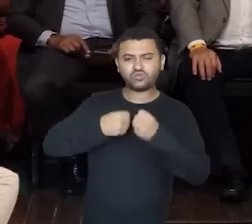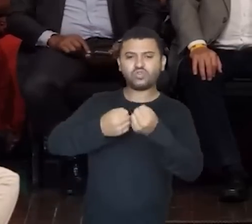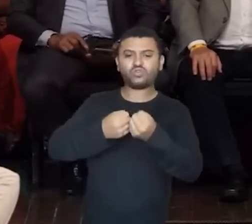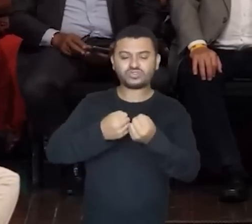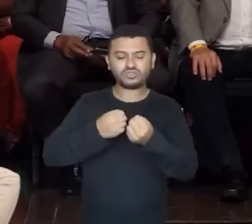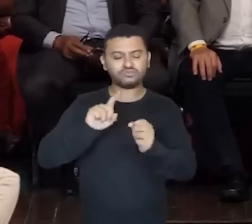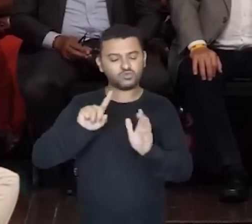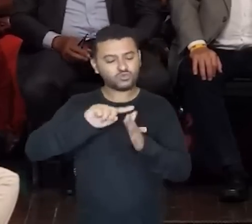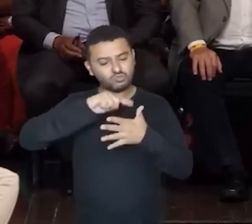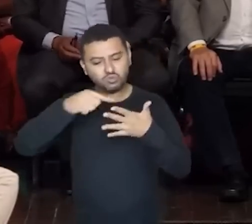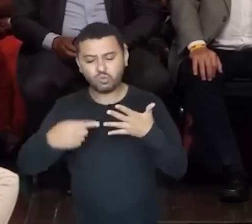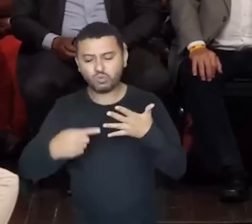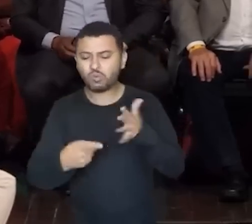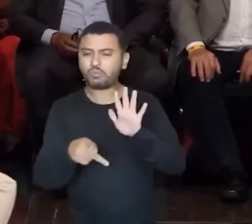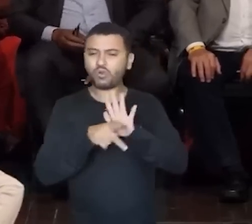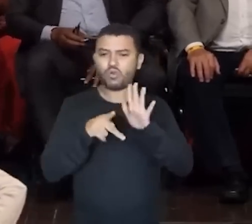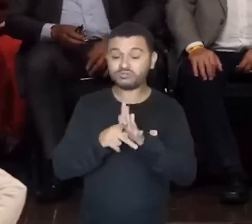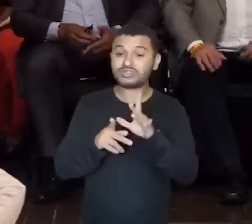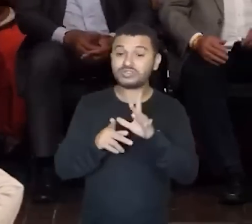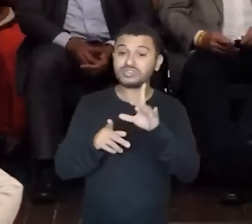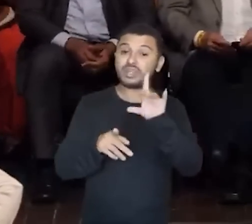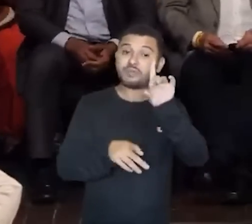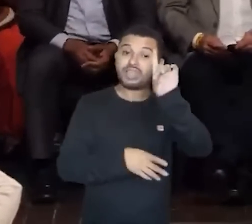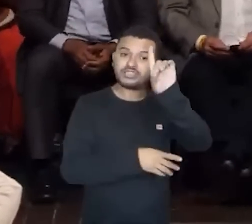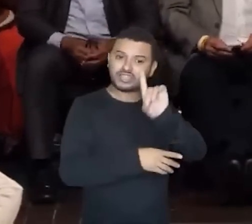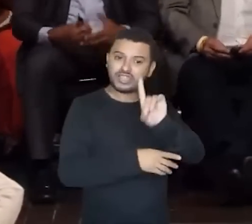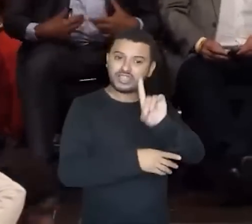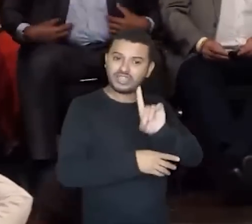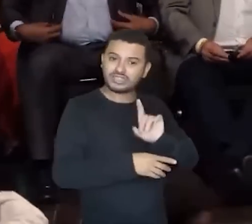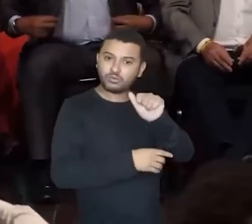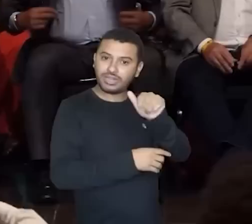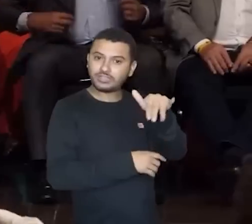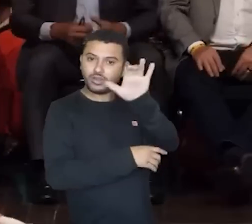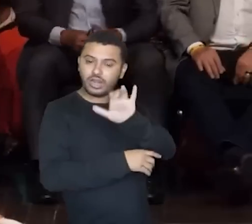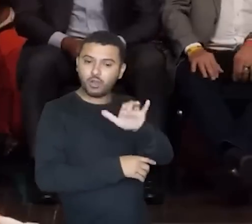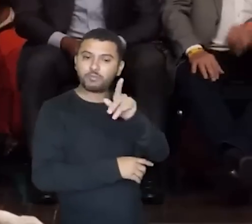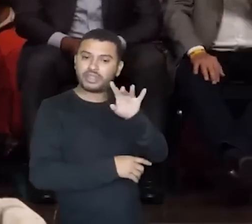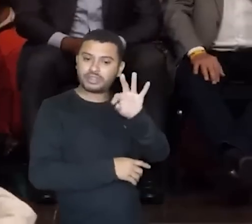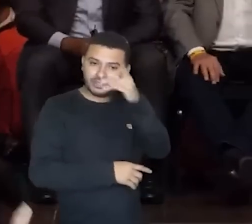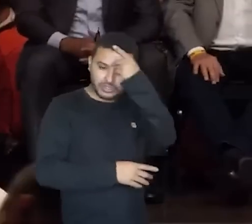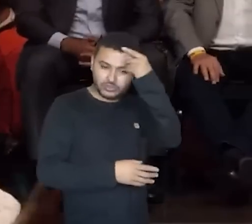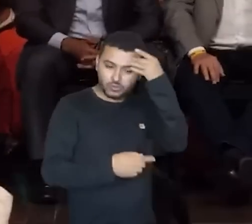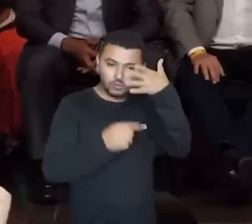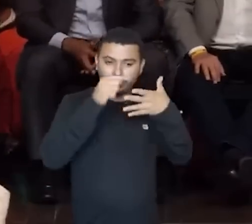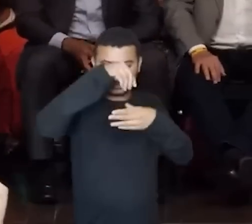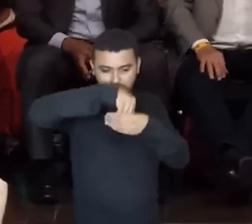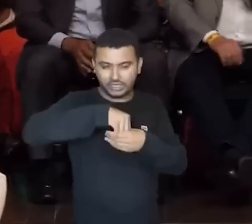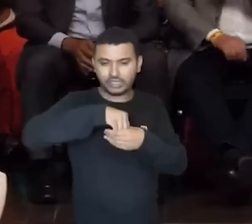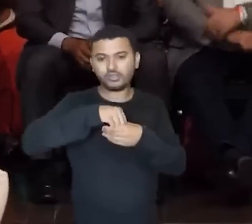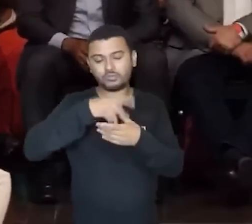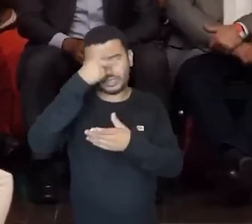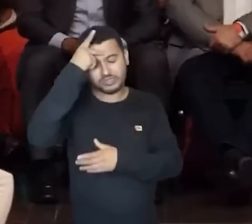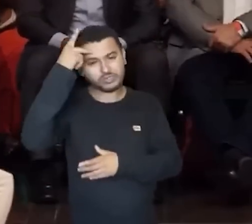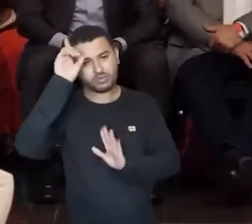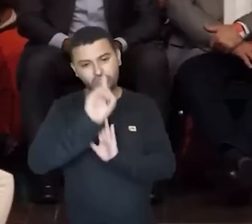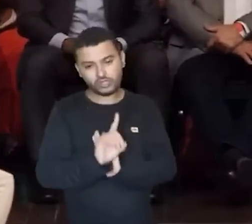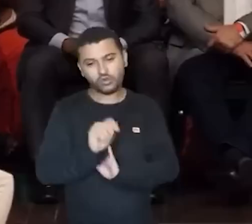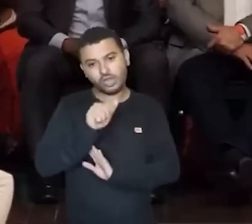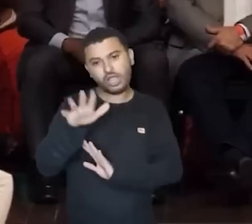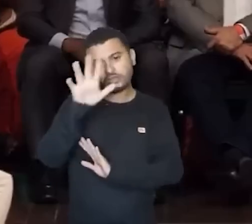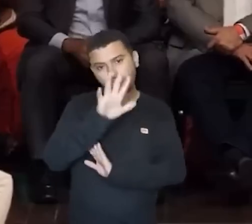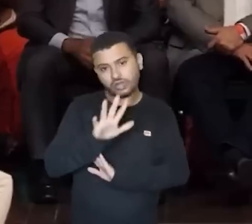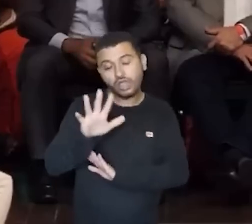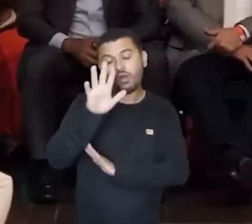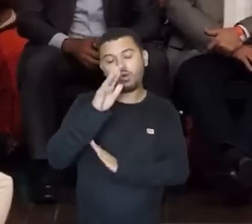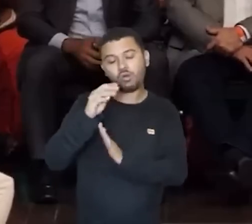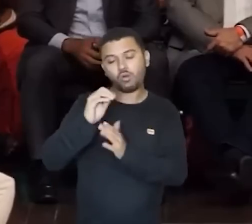aqui. Saudar a direção nacional do PT, nossos membros e nossas companheiras do Diretório Nacional. Saudar